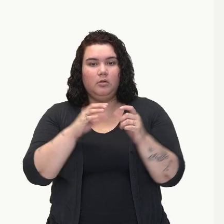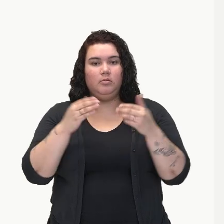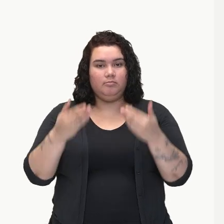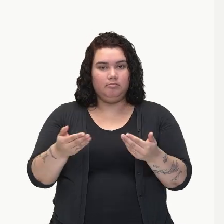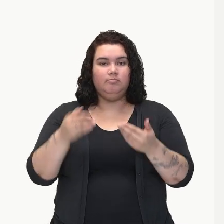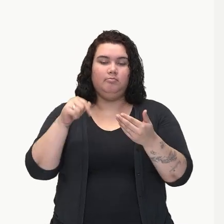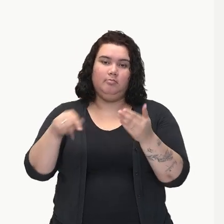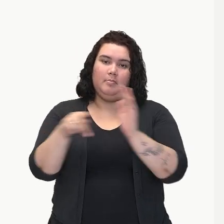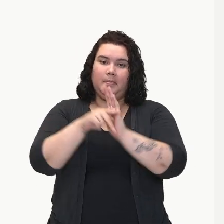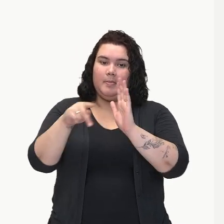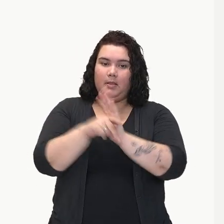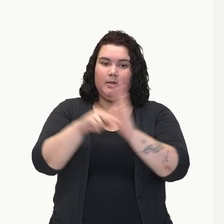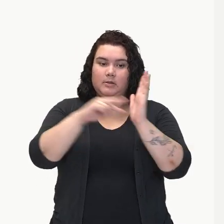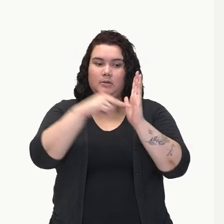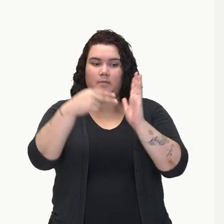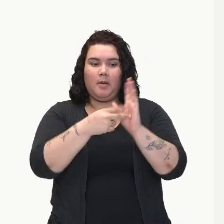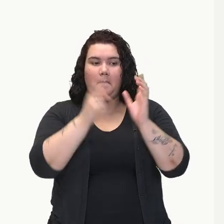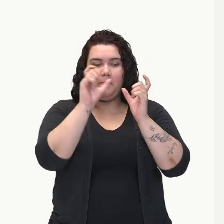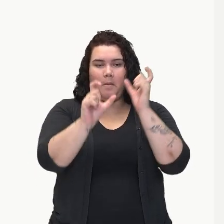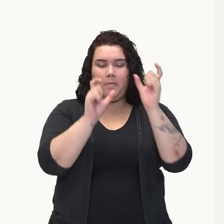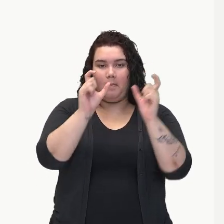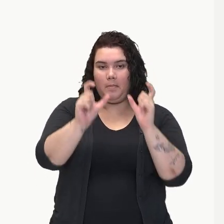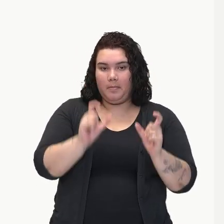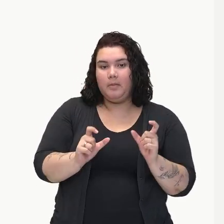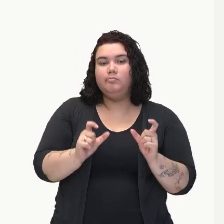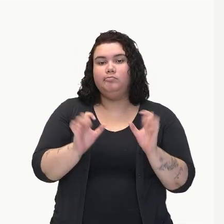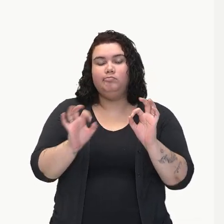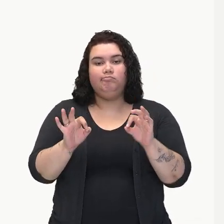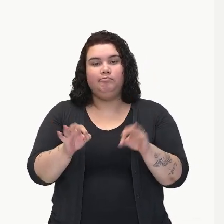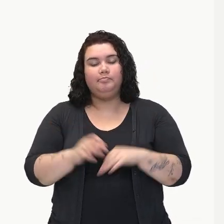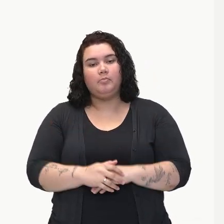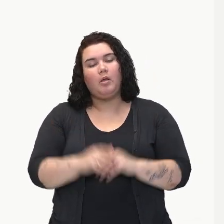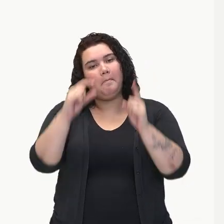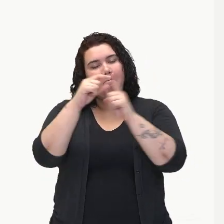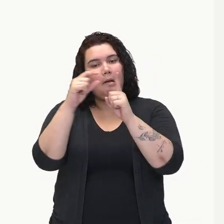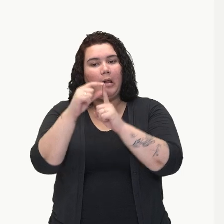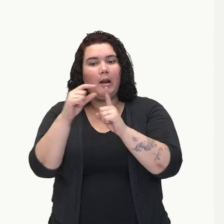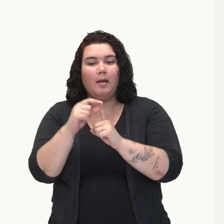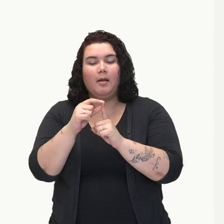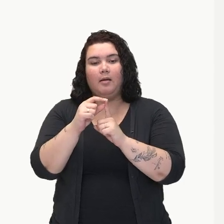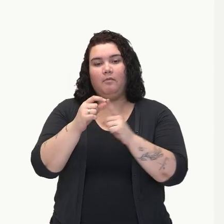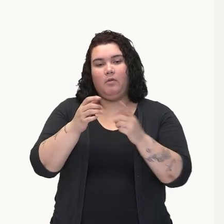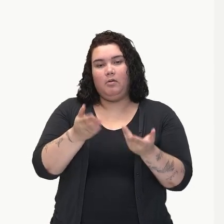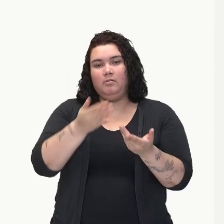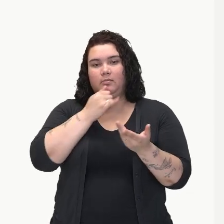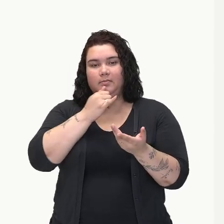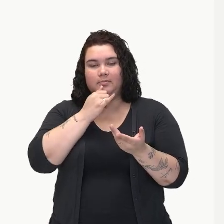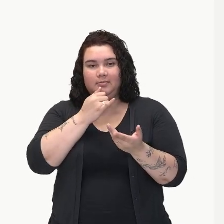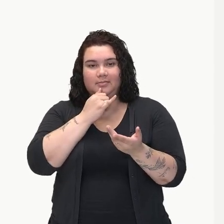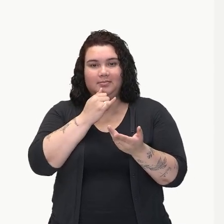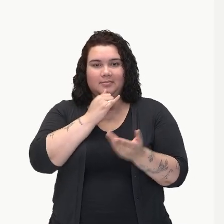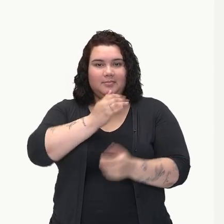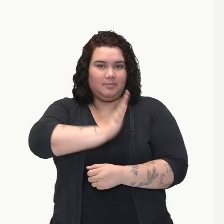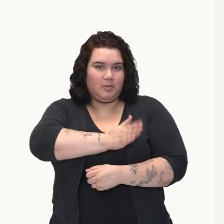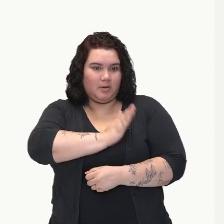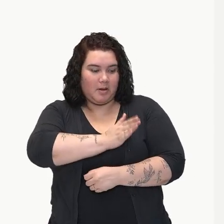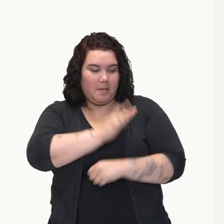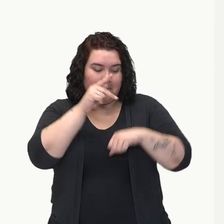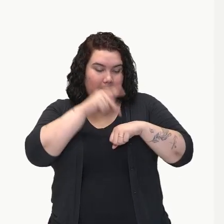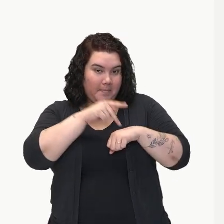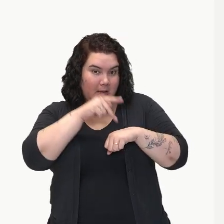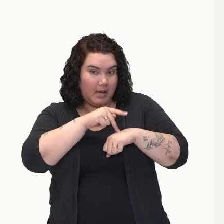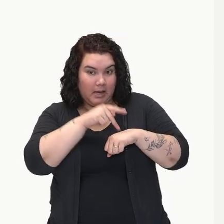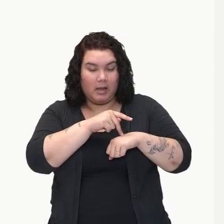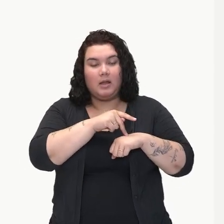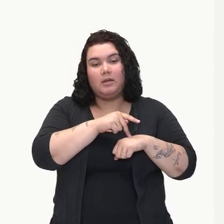com o significado das palavras. Então, a palavra coração de pedra, eu não preciso